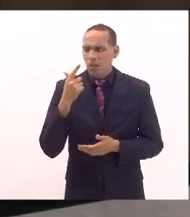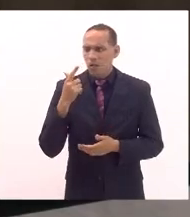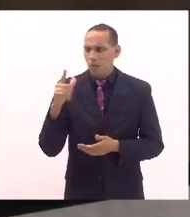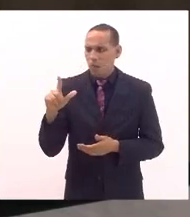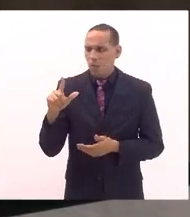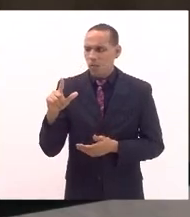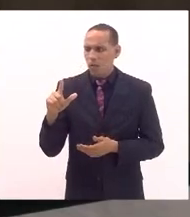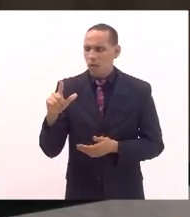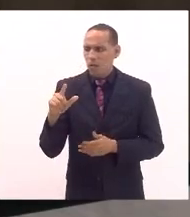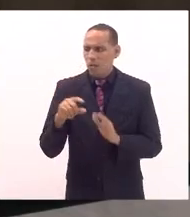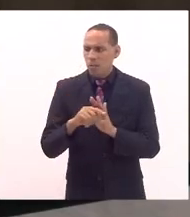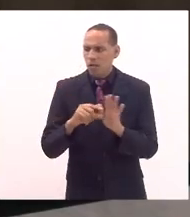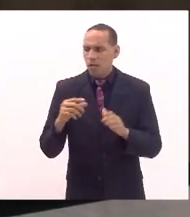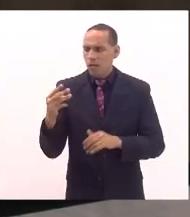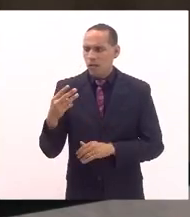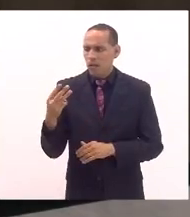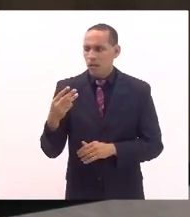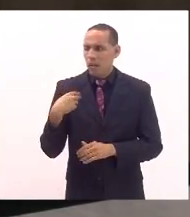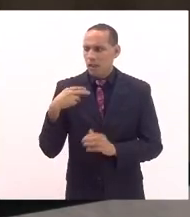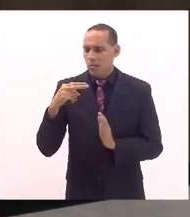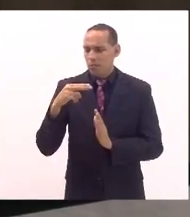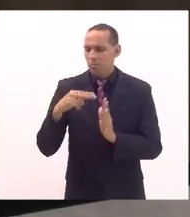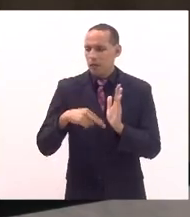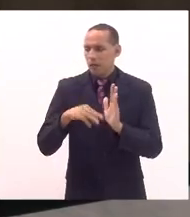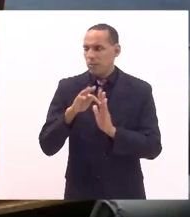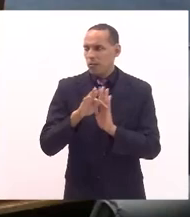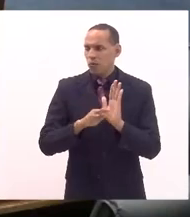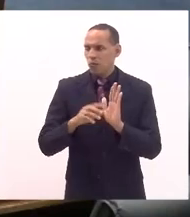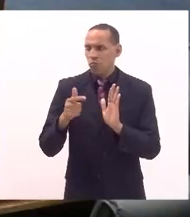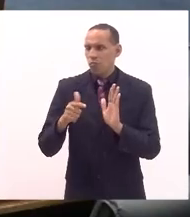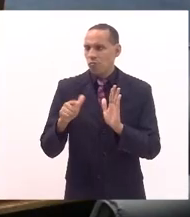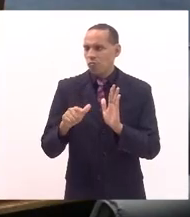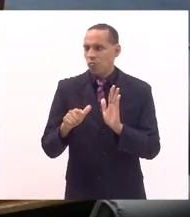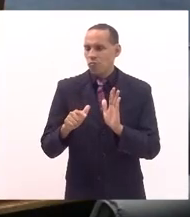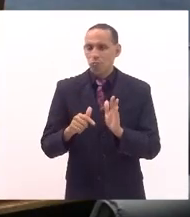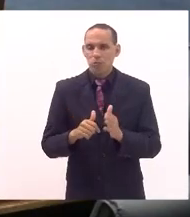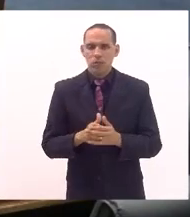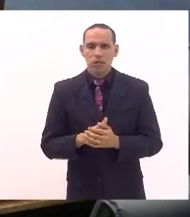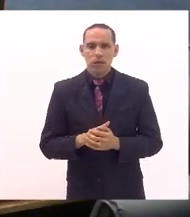parágrafo do terceiro que eu não tô com uma redação do projeto